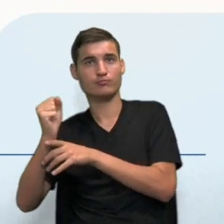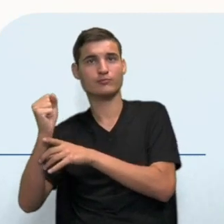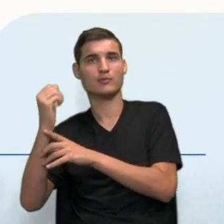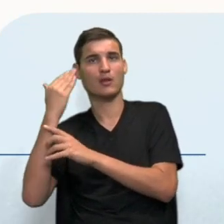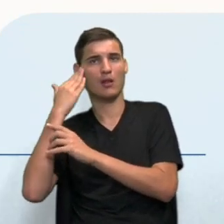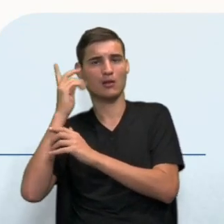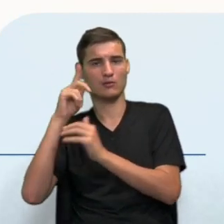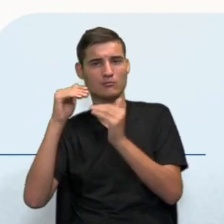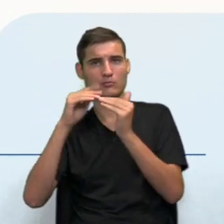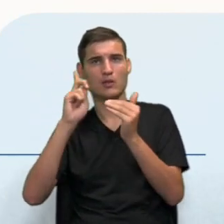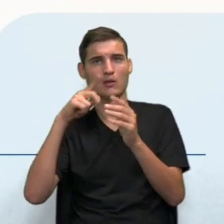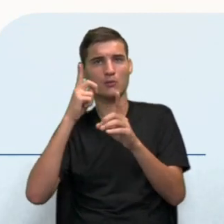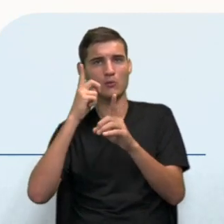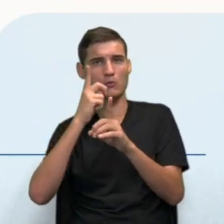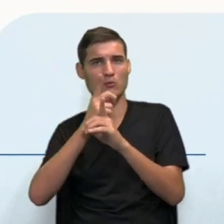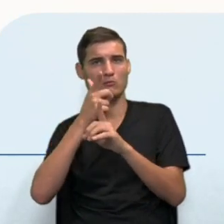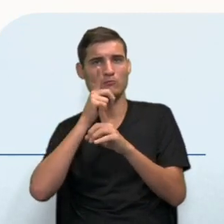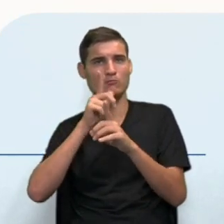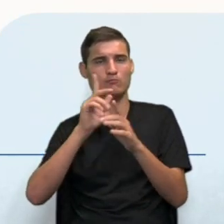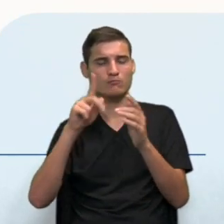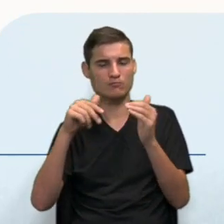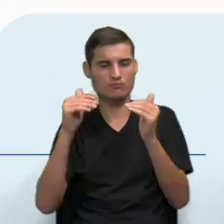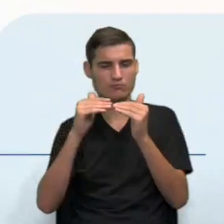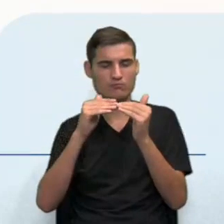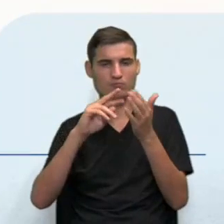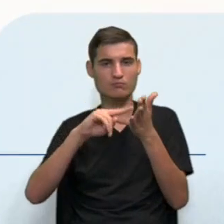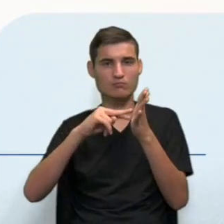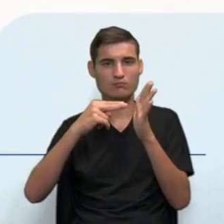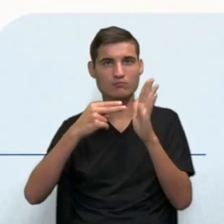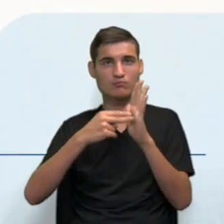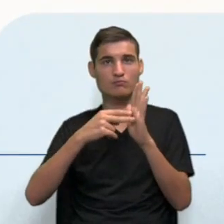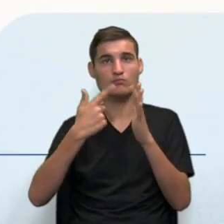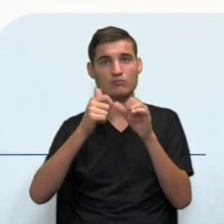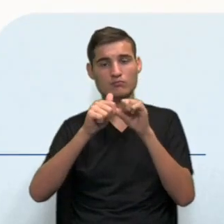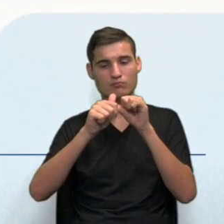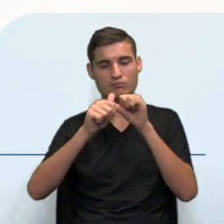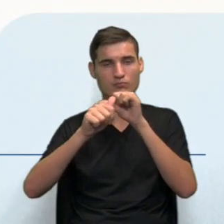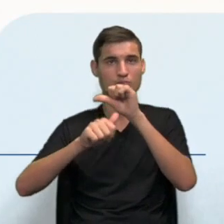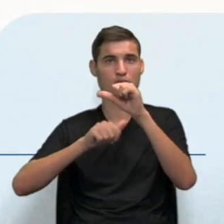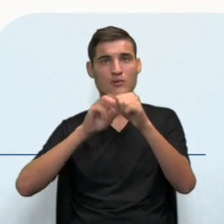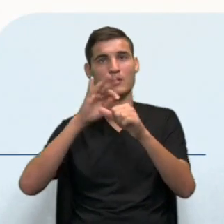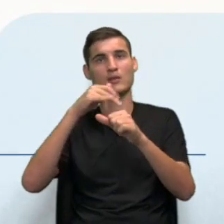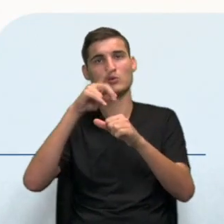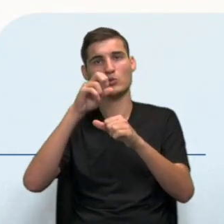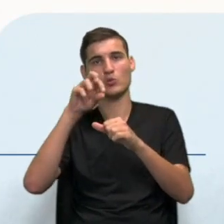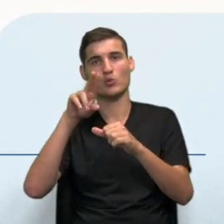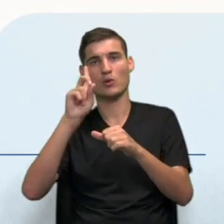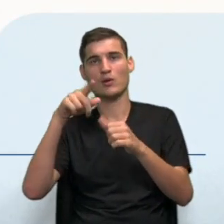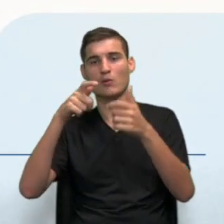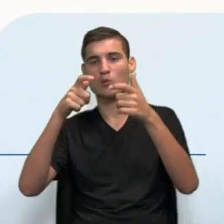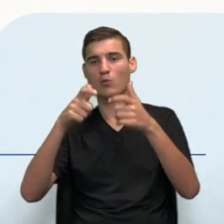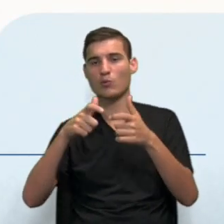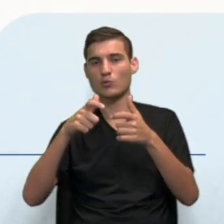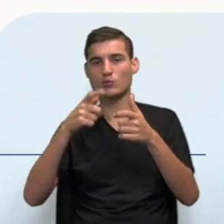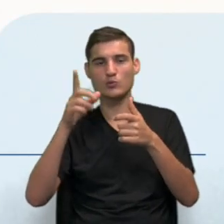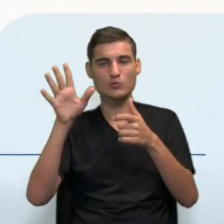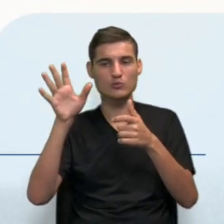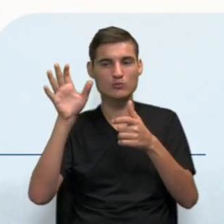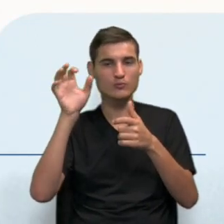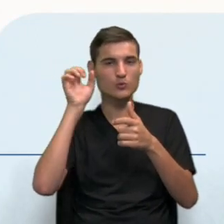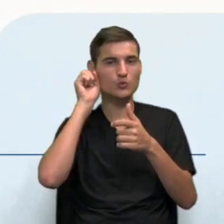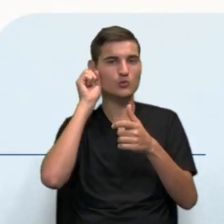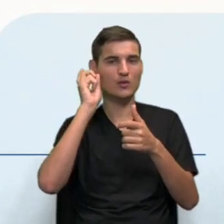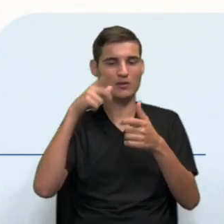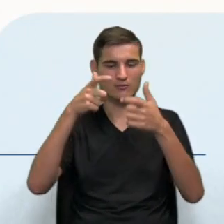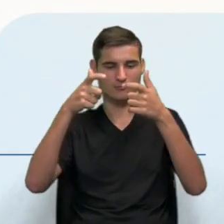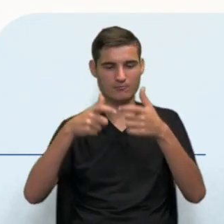a detecção, a decodificação, vai passar por um transdutor, aqui transdutor de saída, porque é